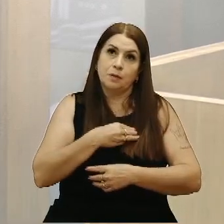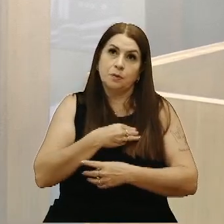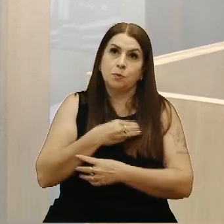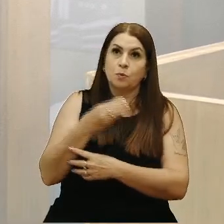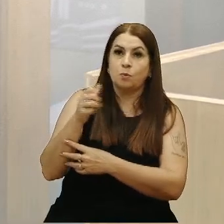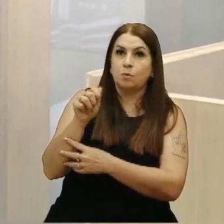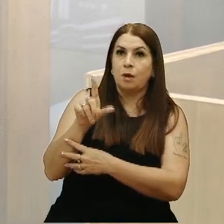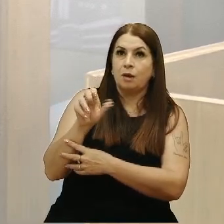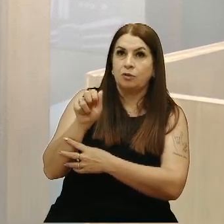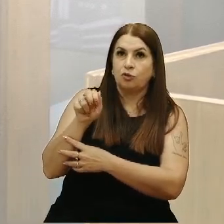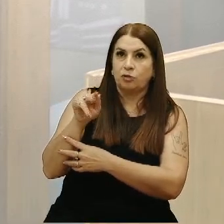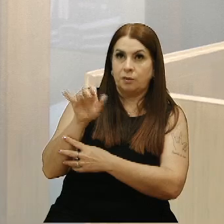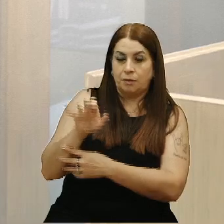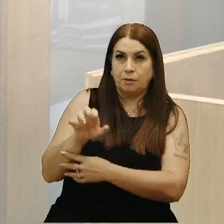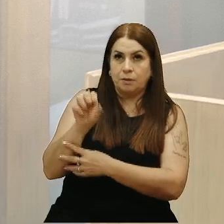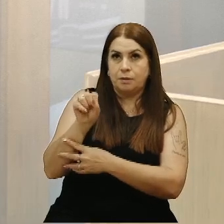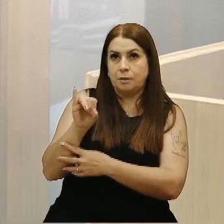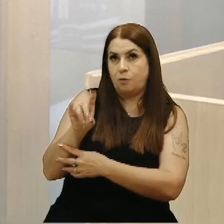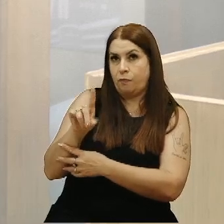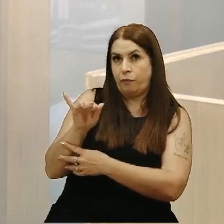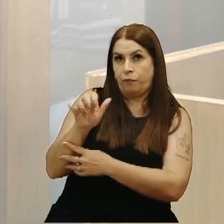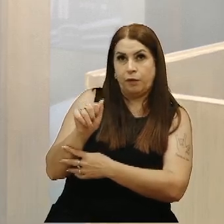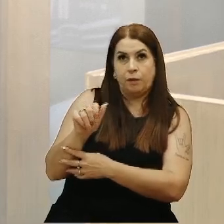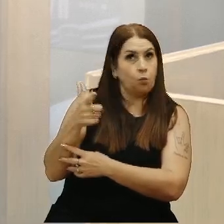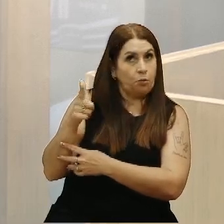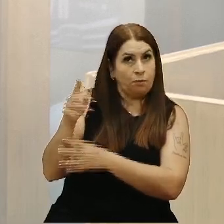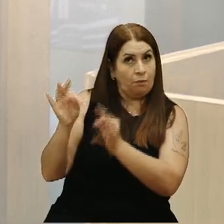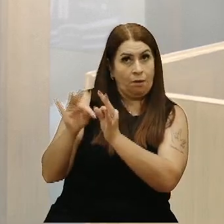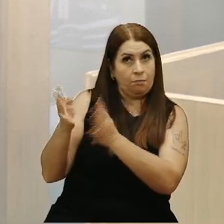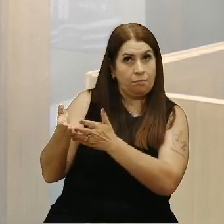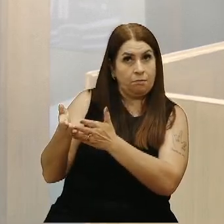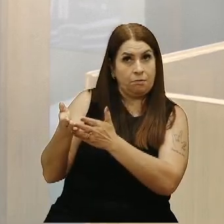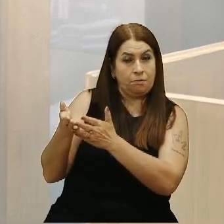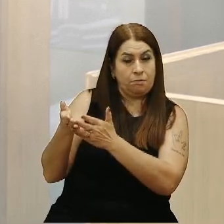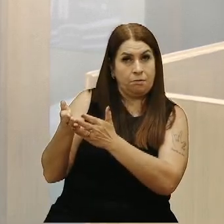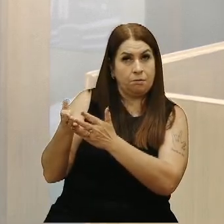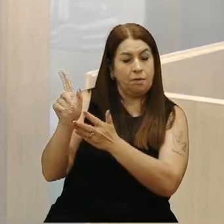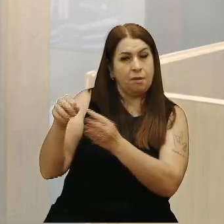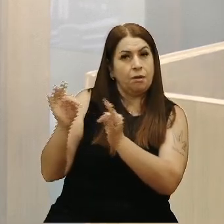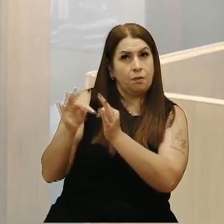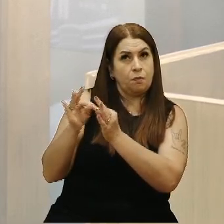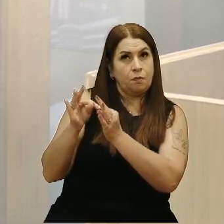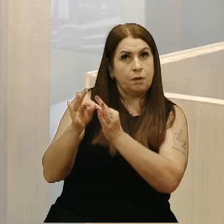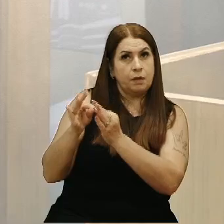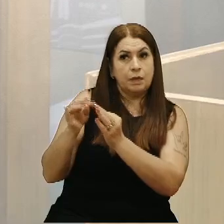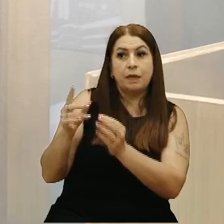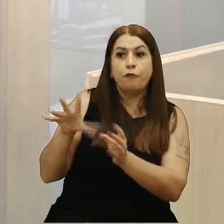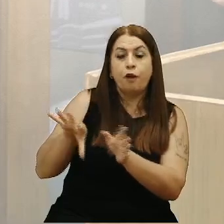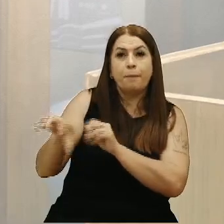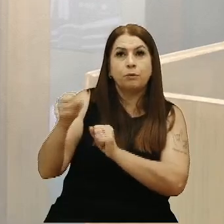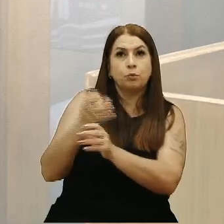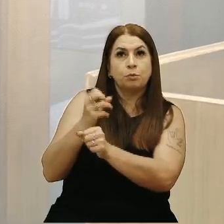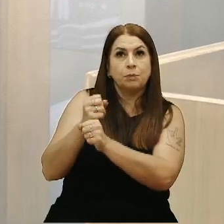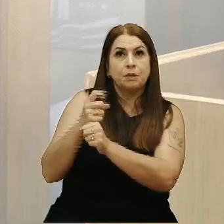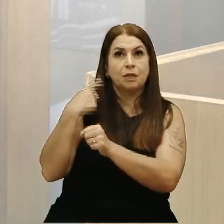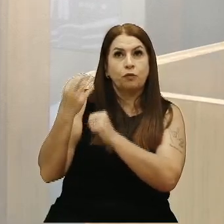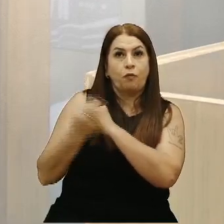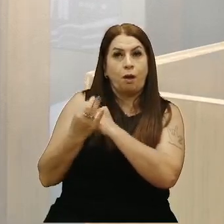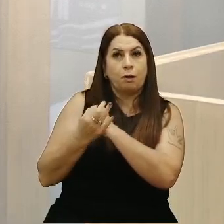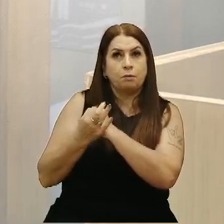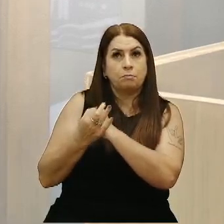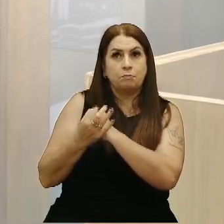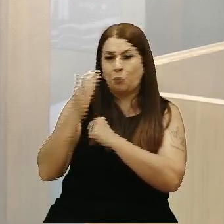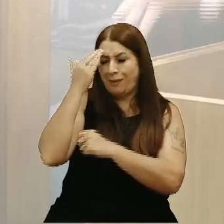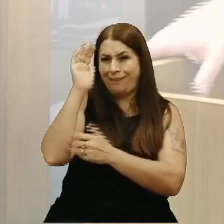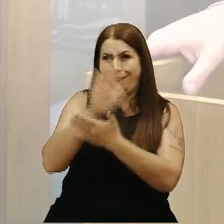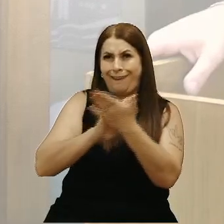Silveira, não tem nada de técnico, que é técnico, na verdade, ele é técnico em contabilidade e advogado. Não